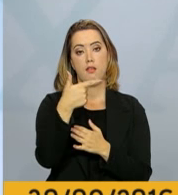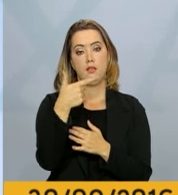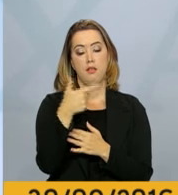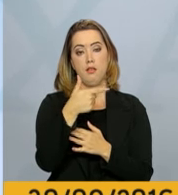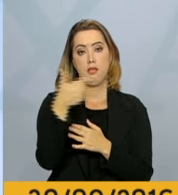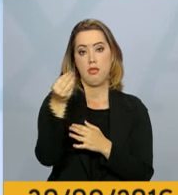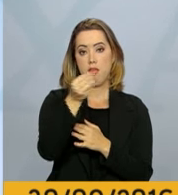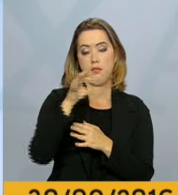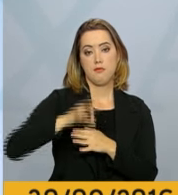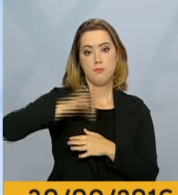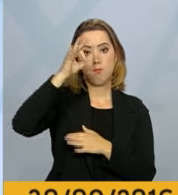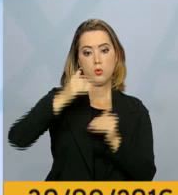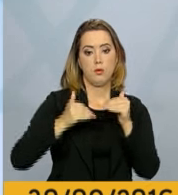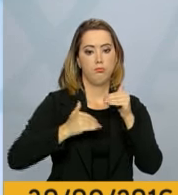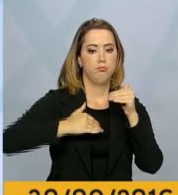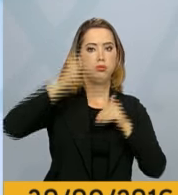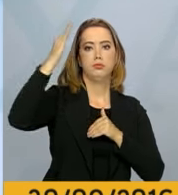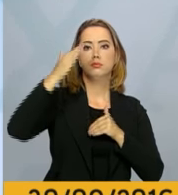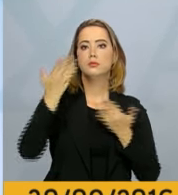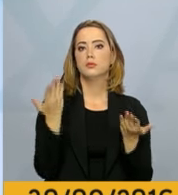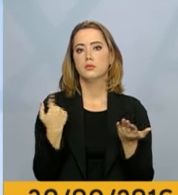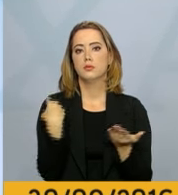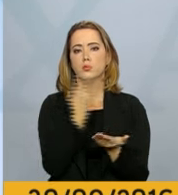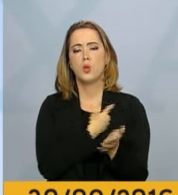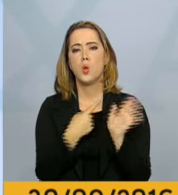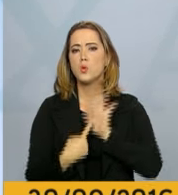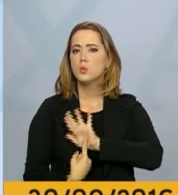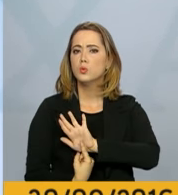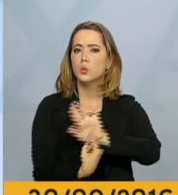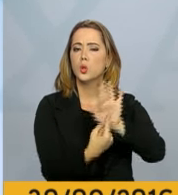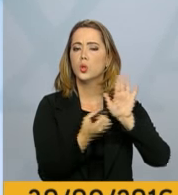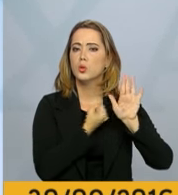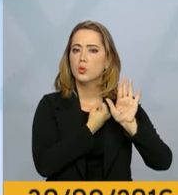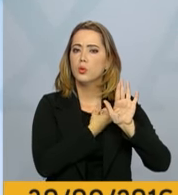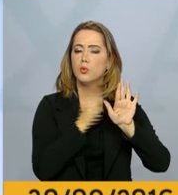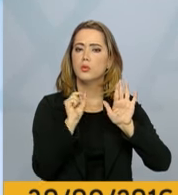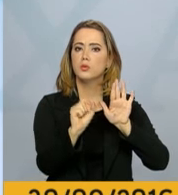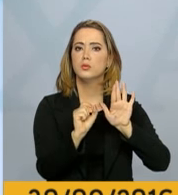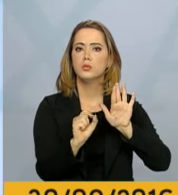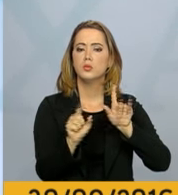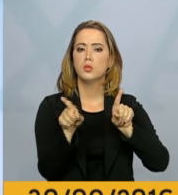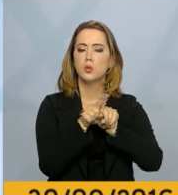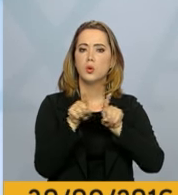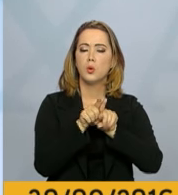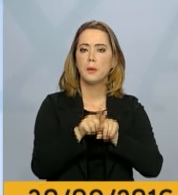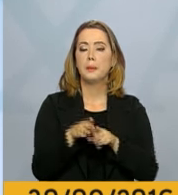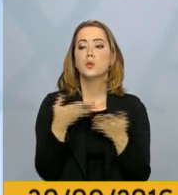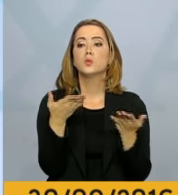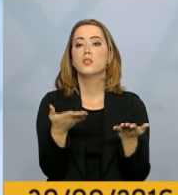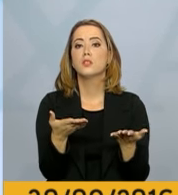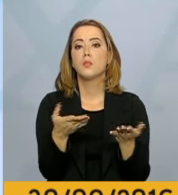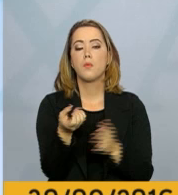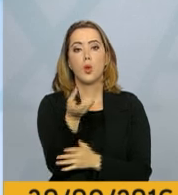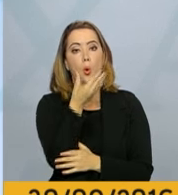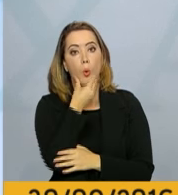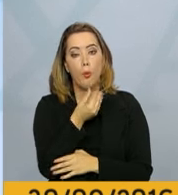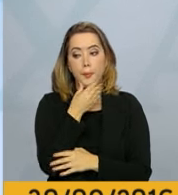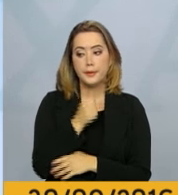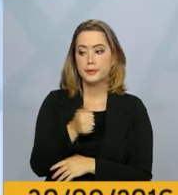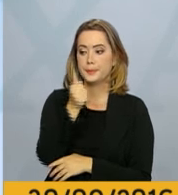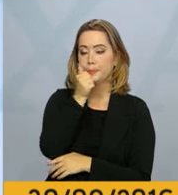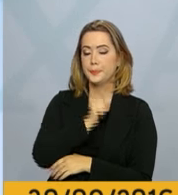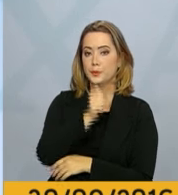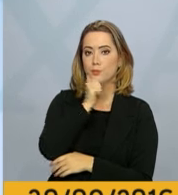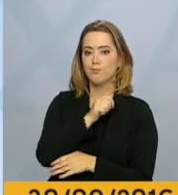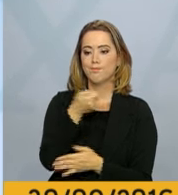2015. Por trás desses dados, meus senhores, estão homens e mulheres